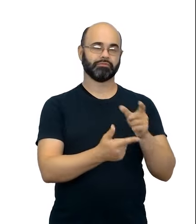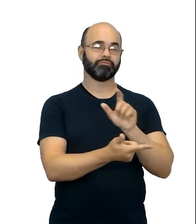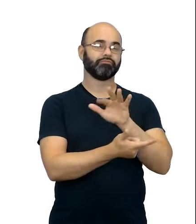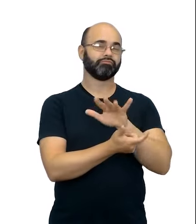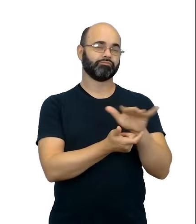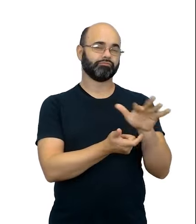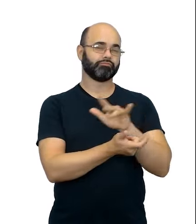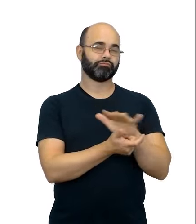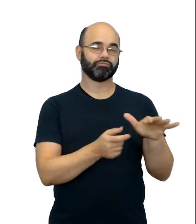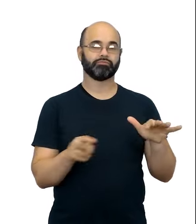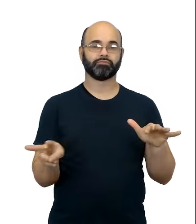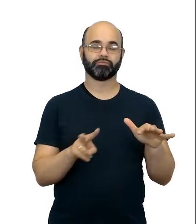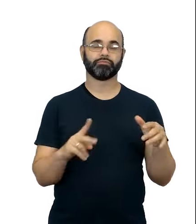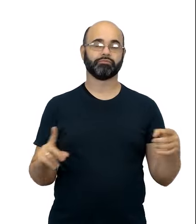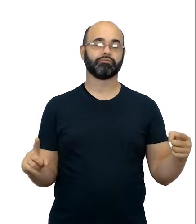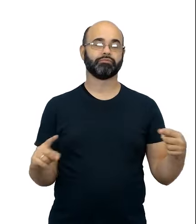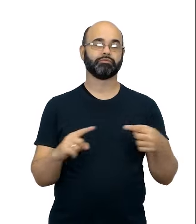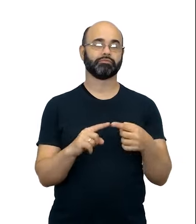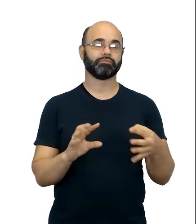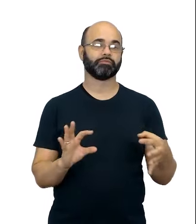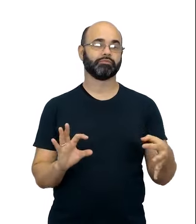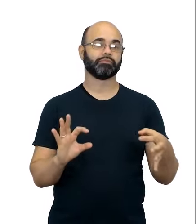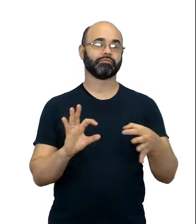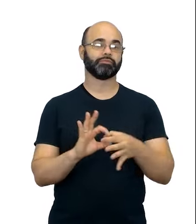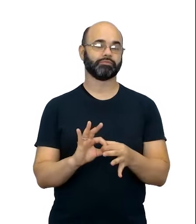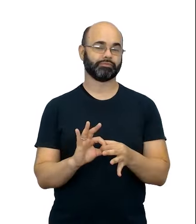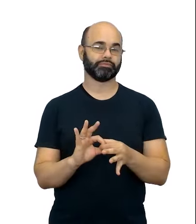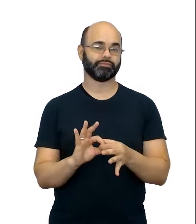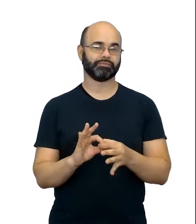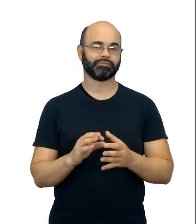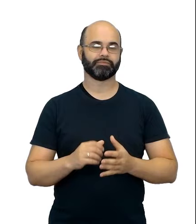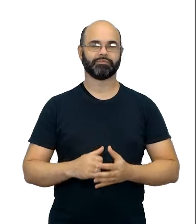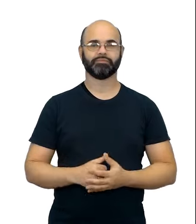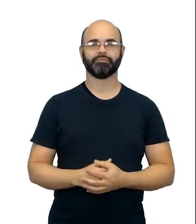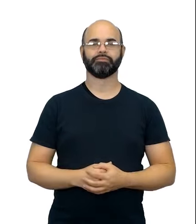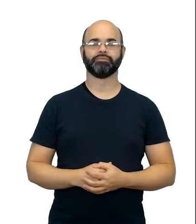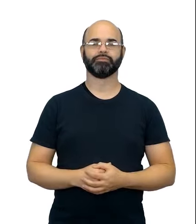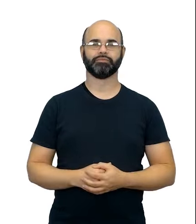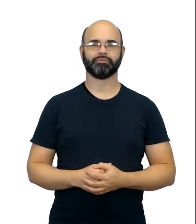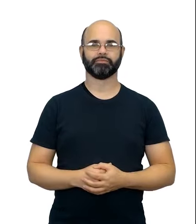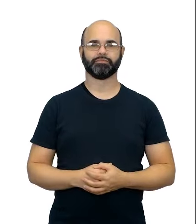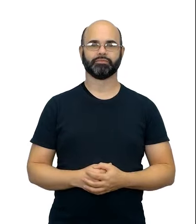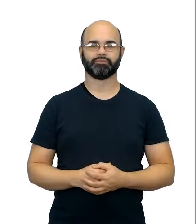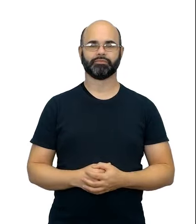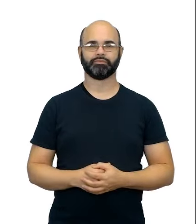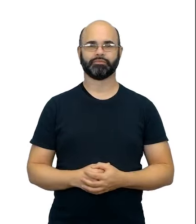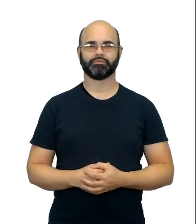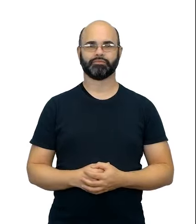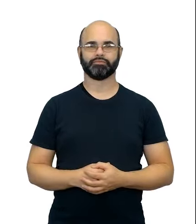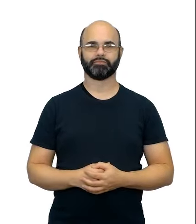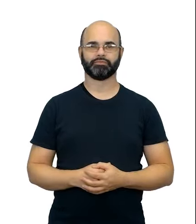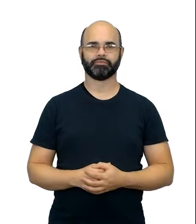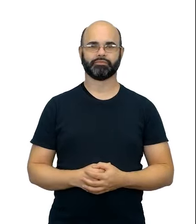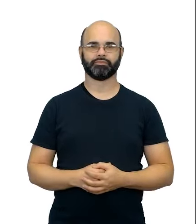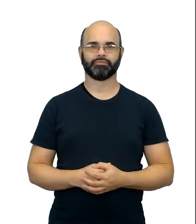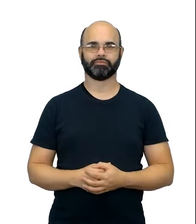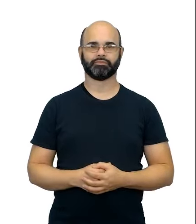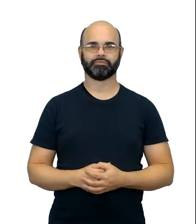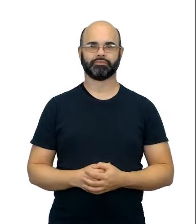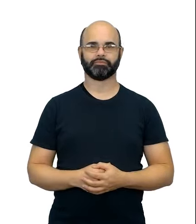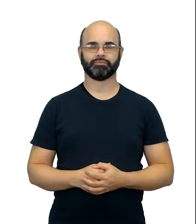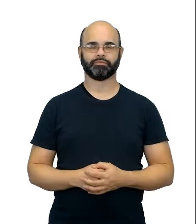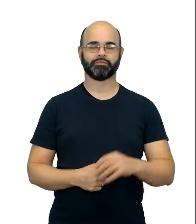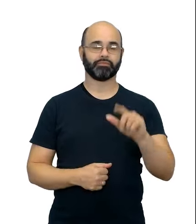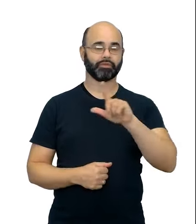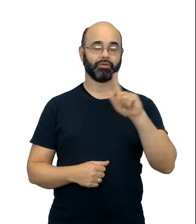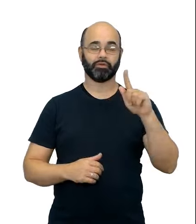está relacionada hermeticamente ou não hermeticamente com as práticas de linguagem